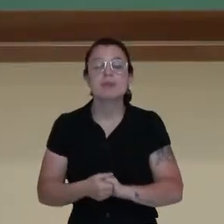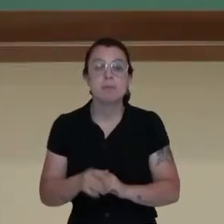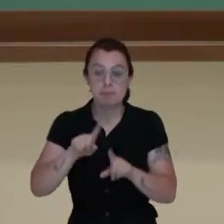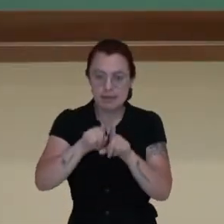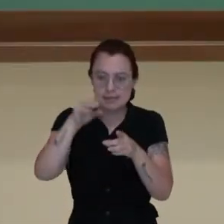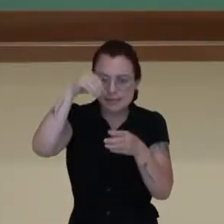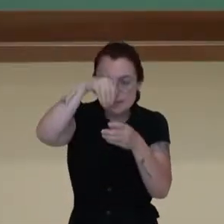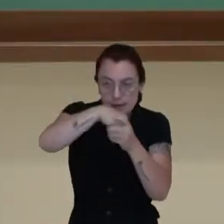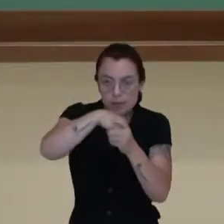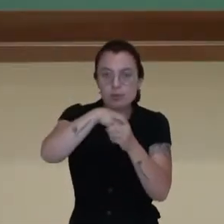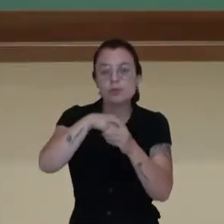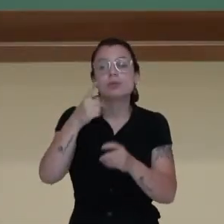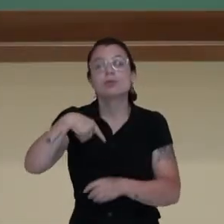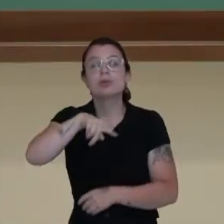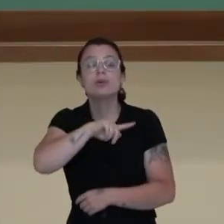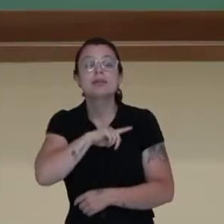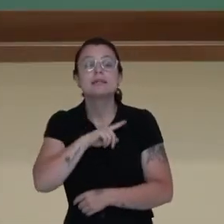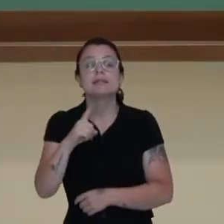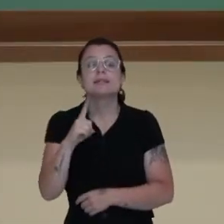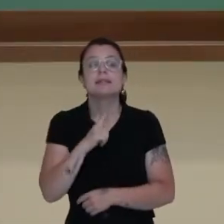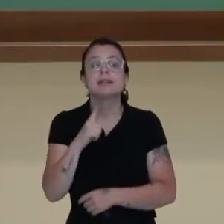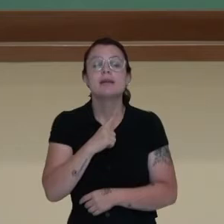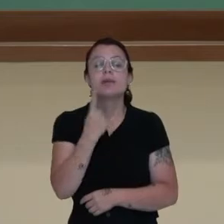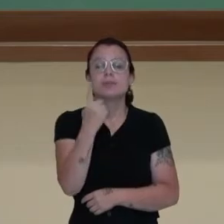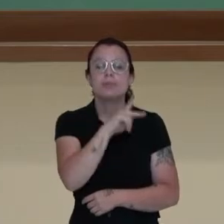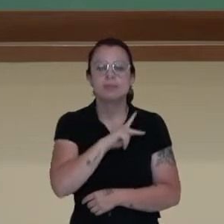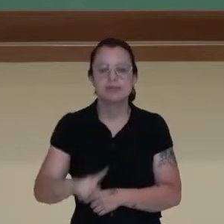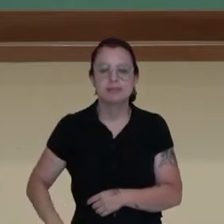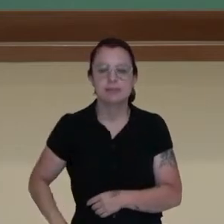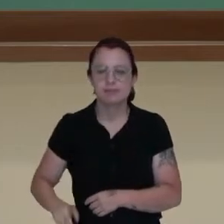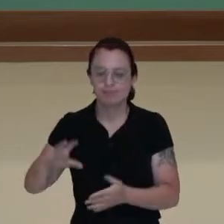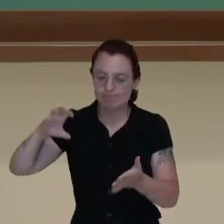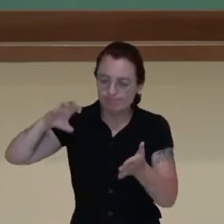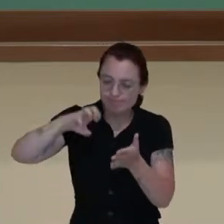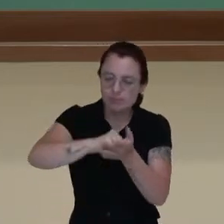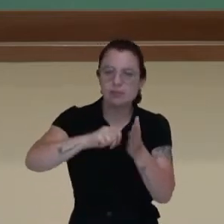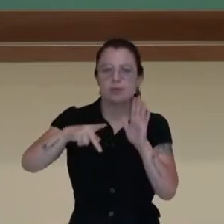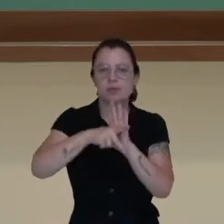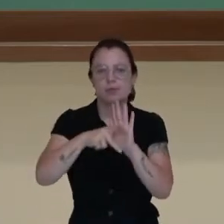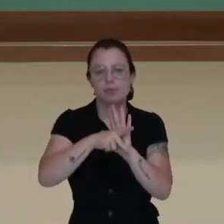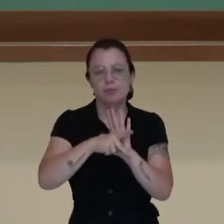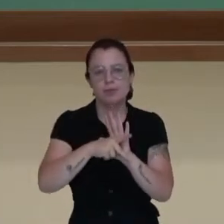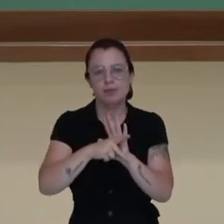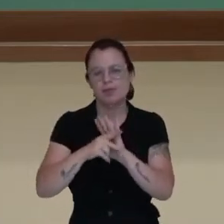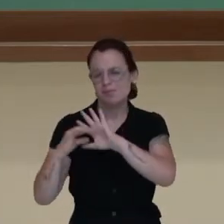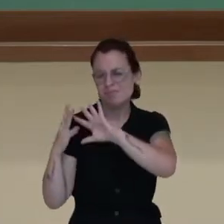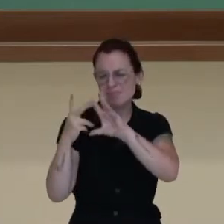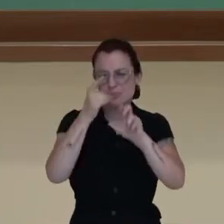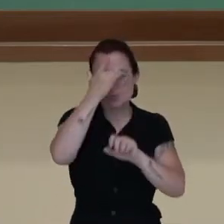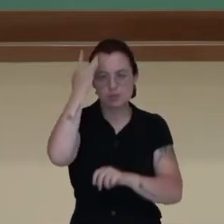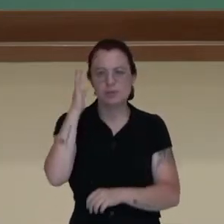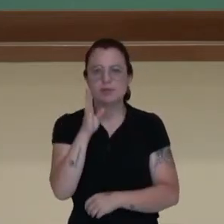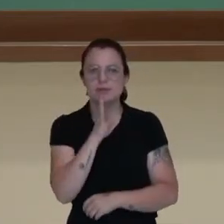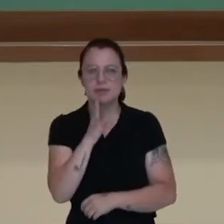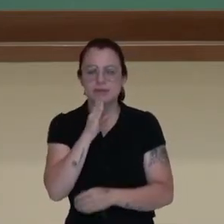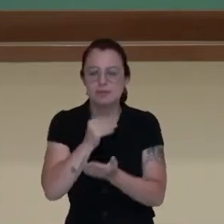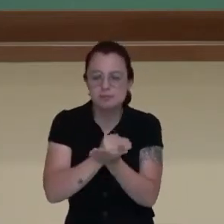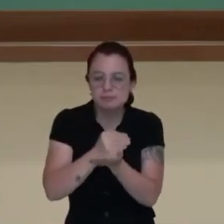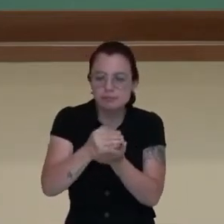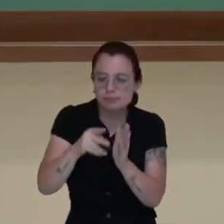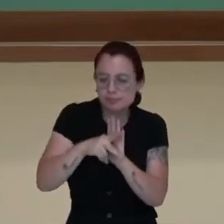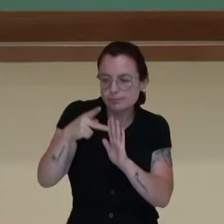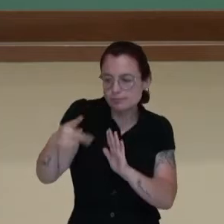disso tudo a gente vai ter um presidente assumindo o Brasil, que é muito conhecido, e a gente vai ver o início da